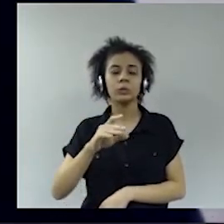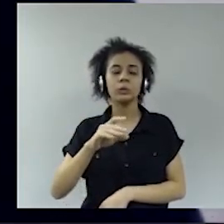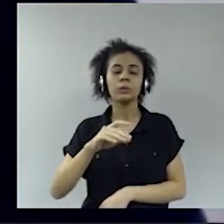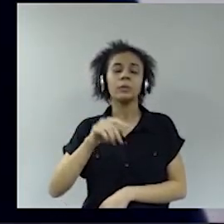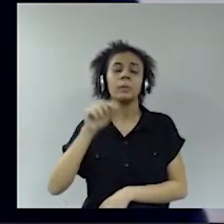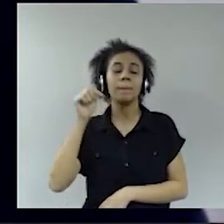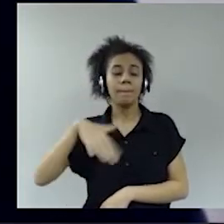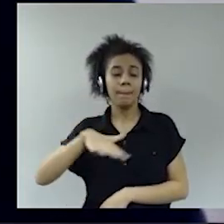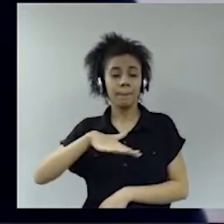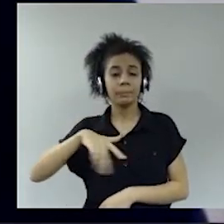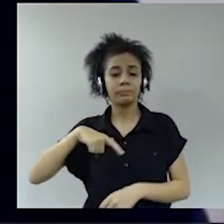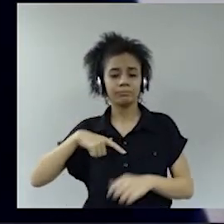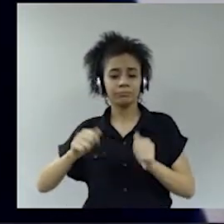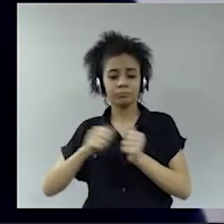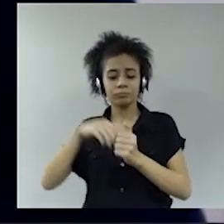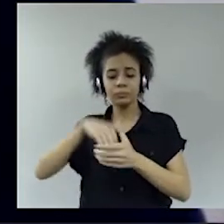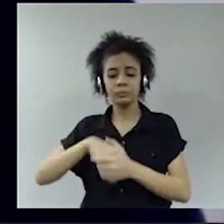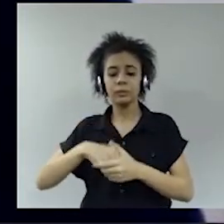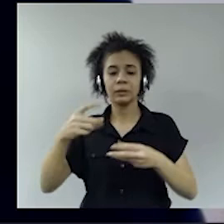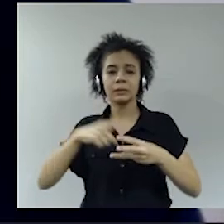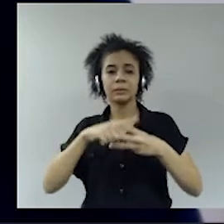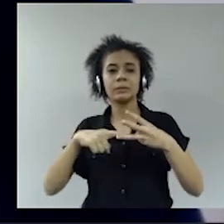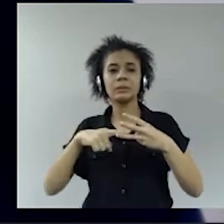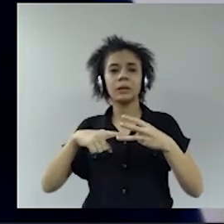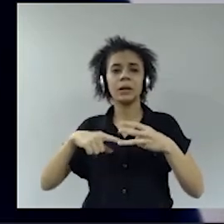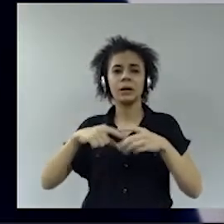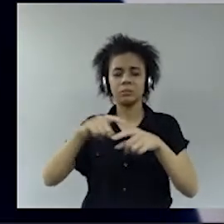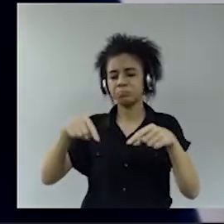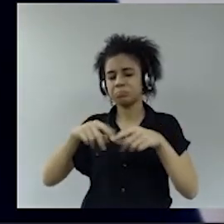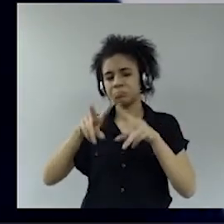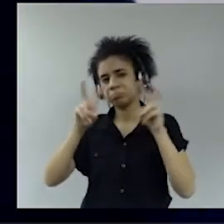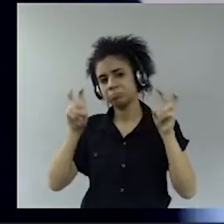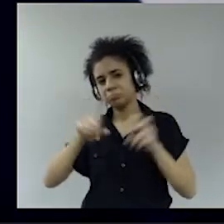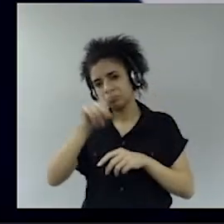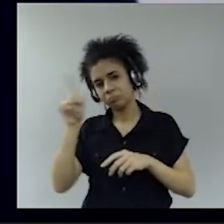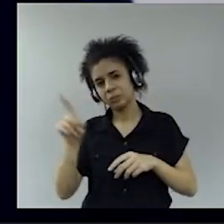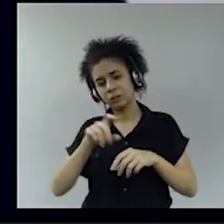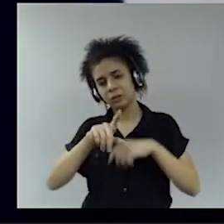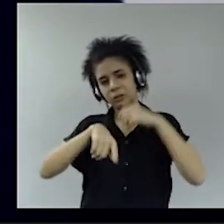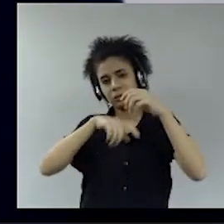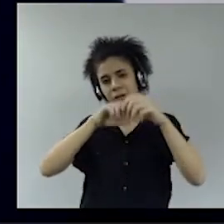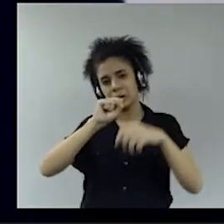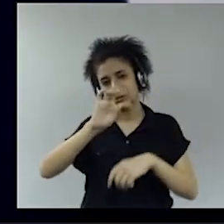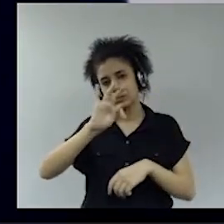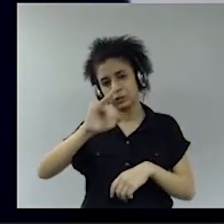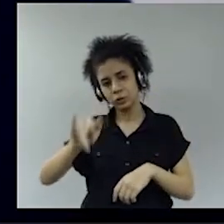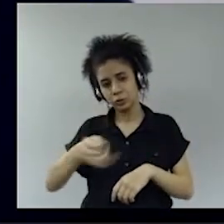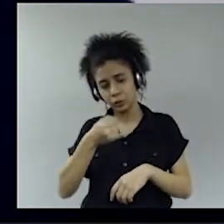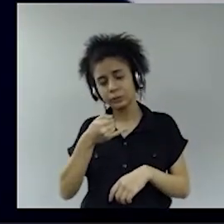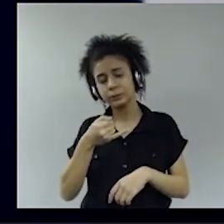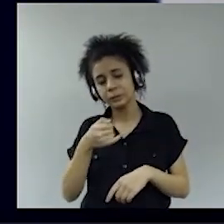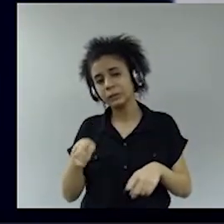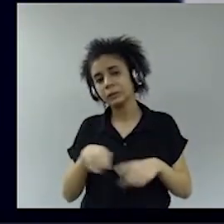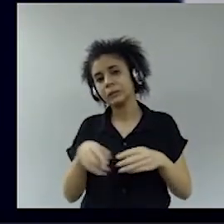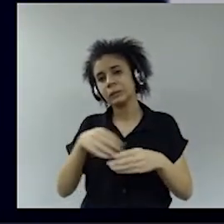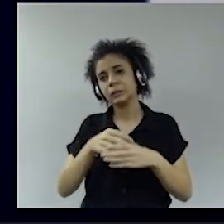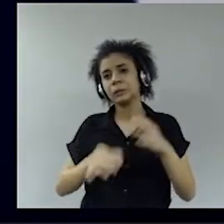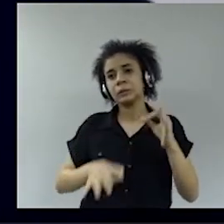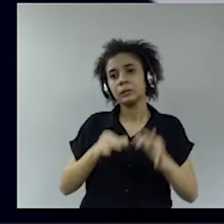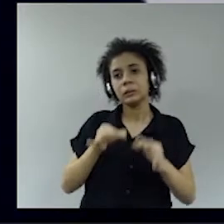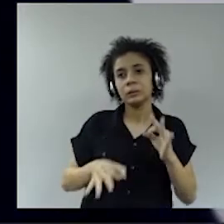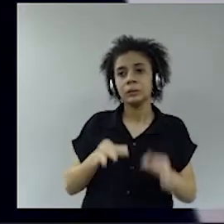STJ e que muito têm contribuído com os seus julgados e as suas